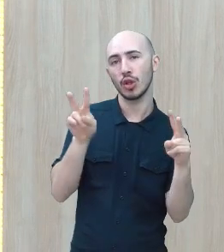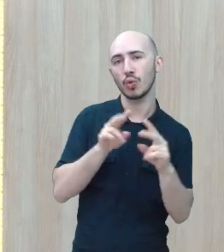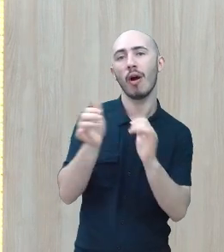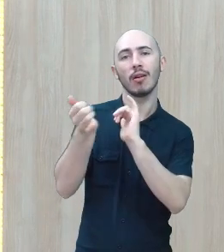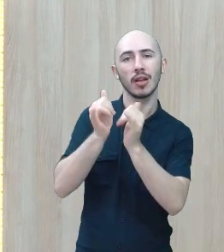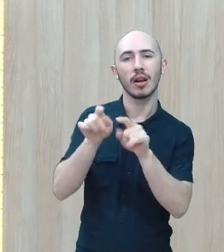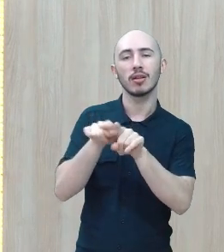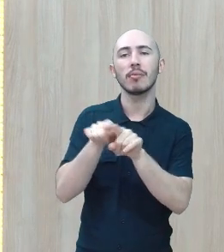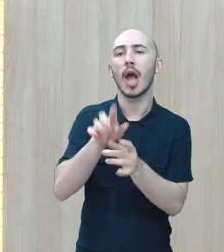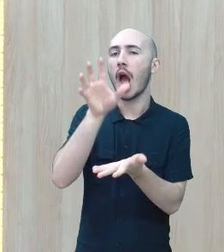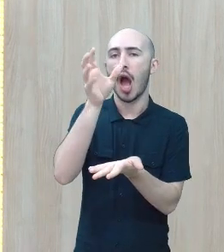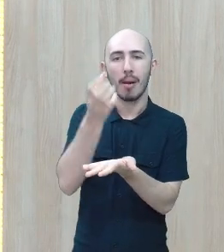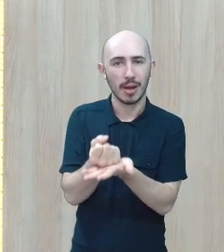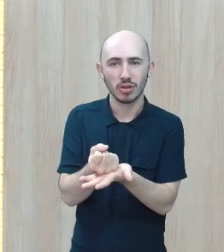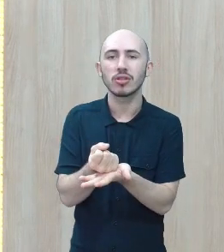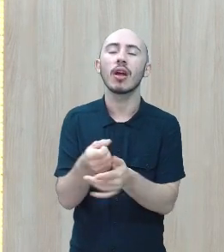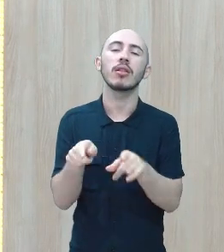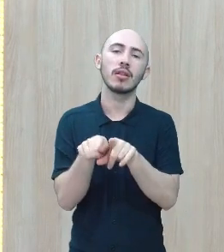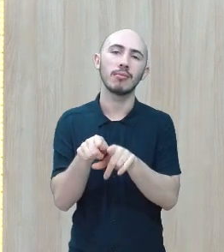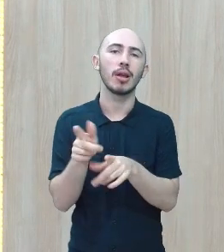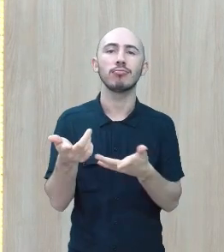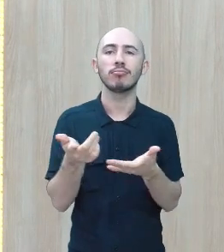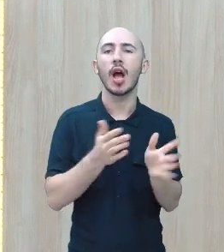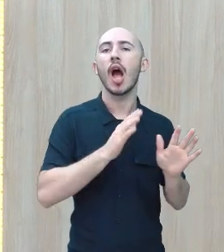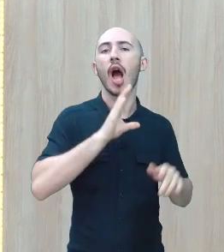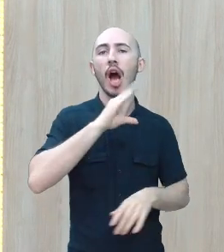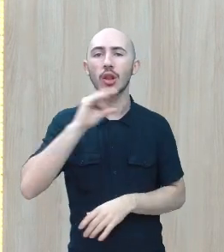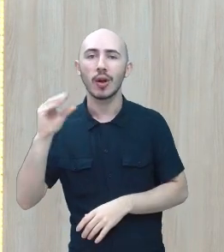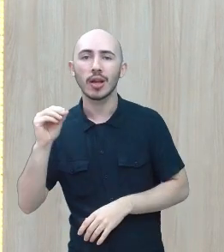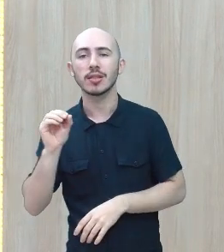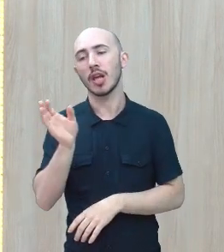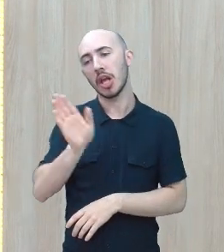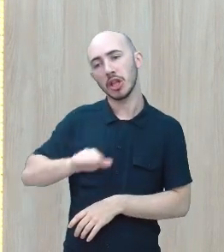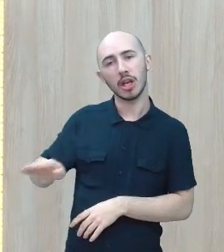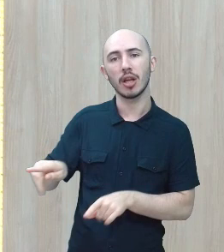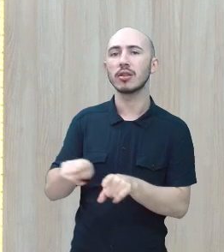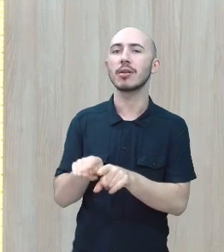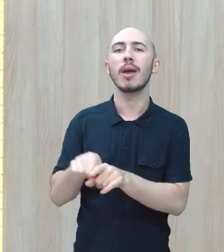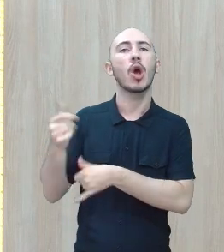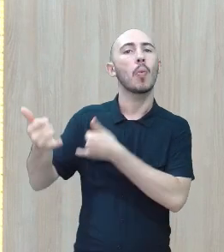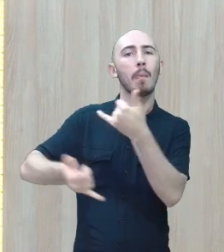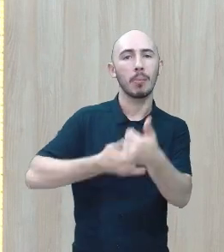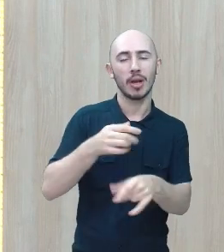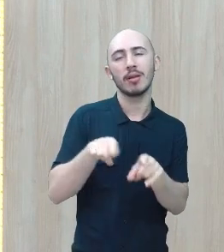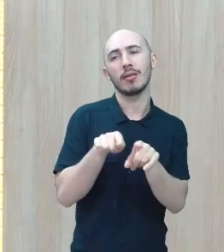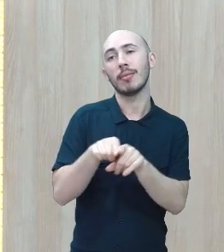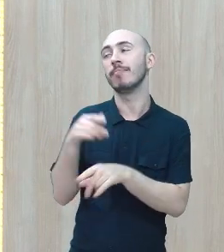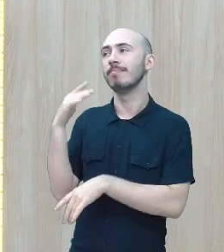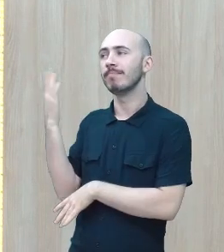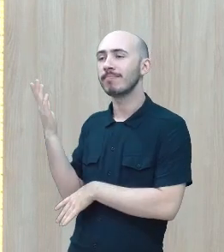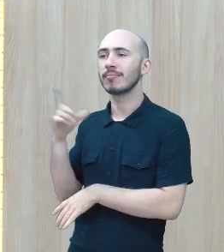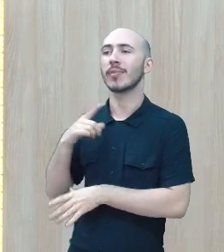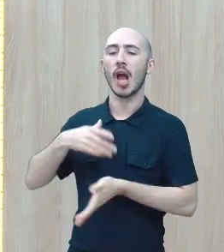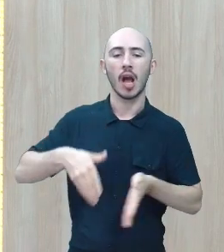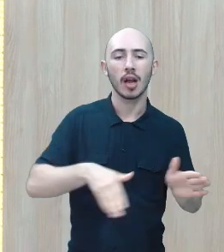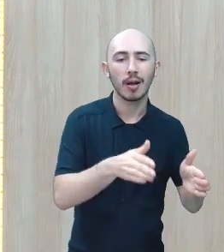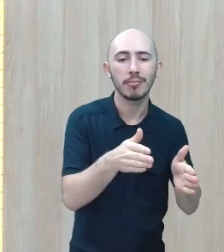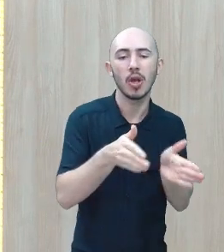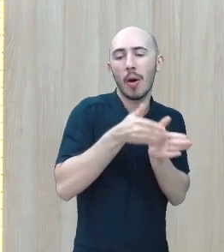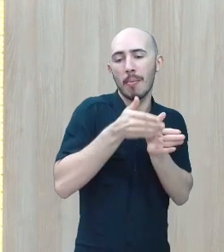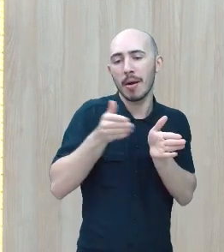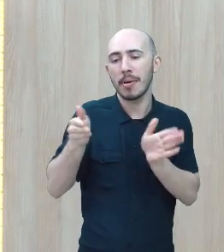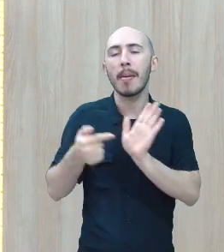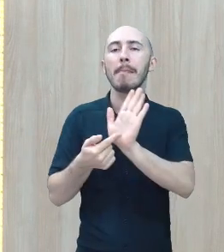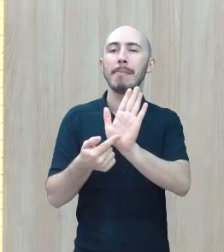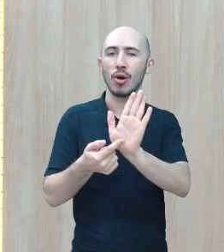que muitos jovens, muitos adolescentes e crianças gravam a si mesmos, jogando, fazendo os caminhos, passando de